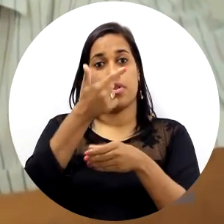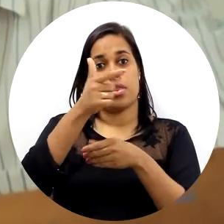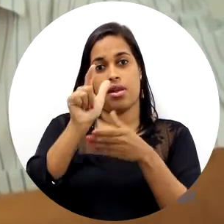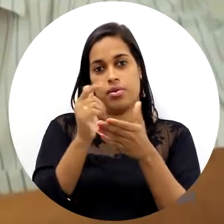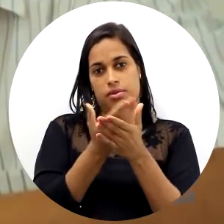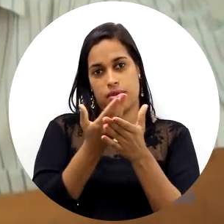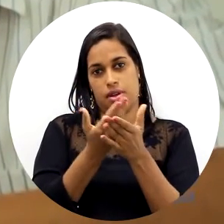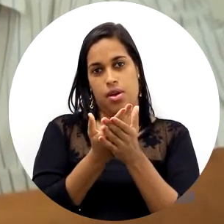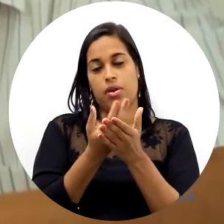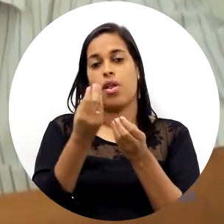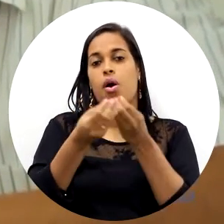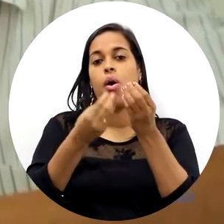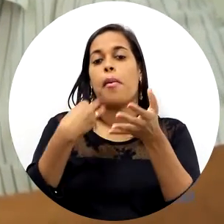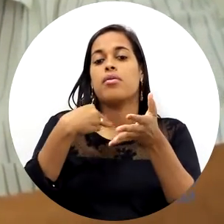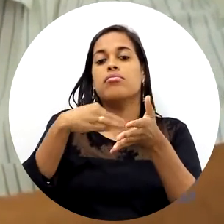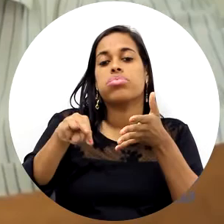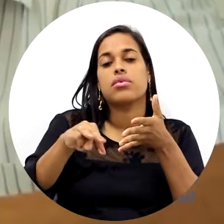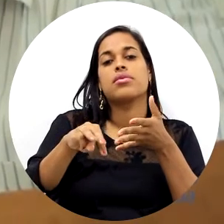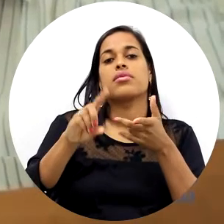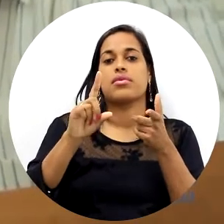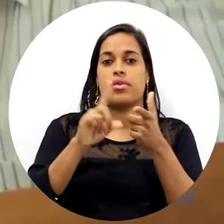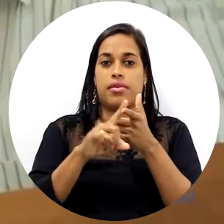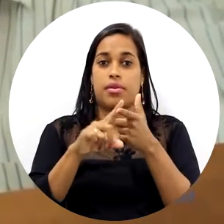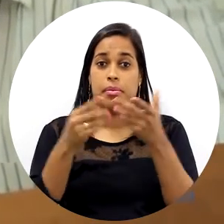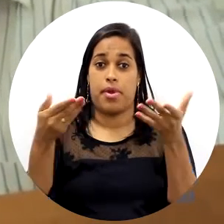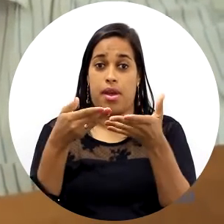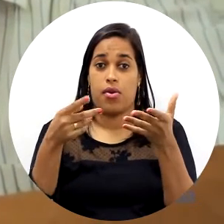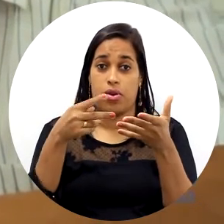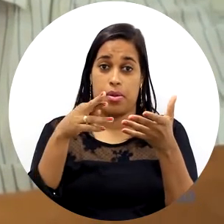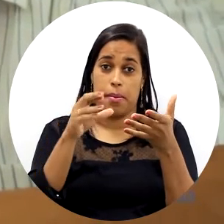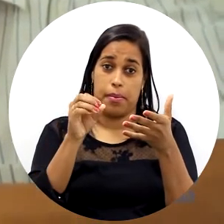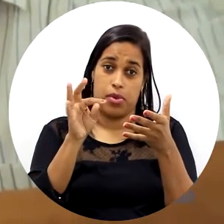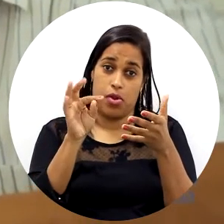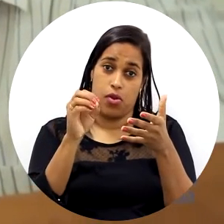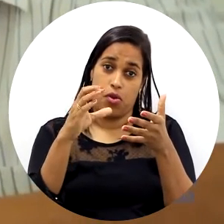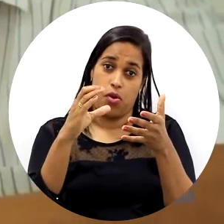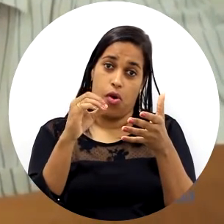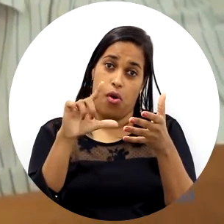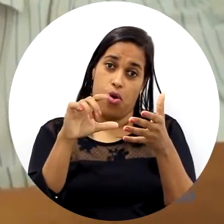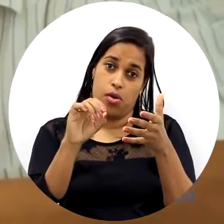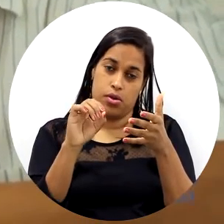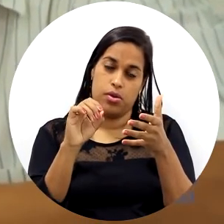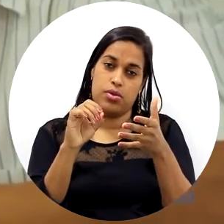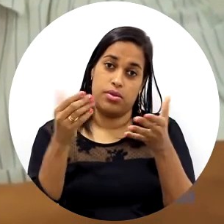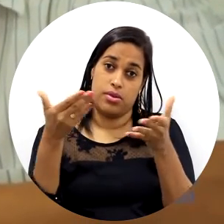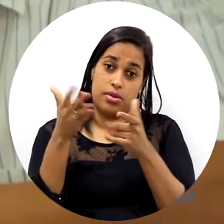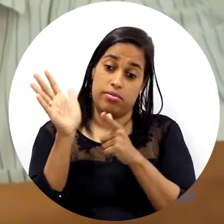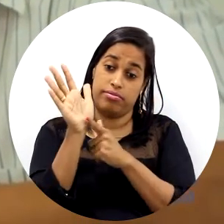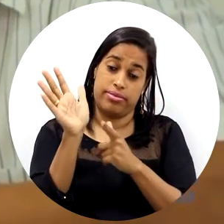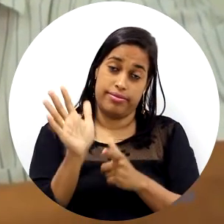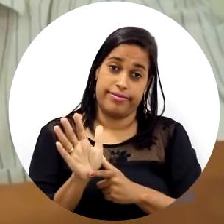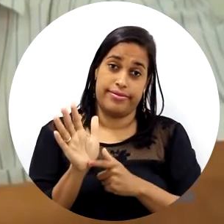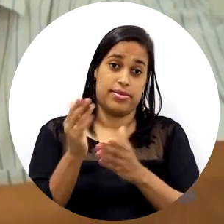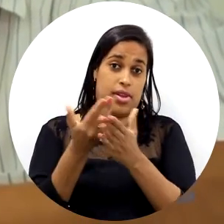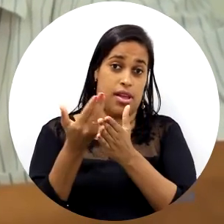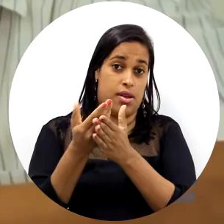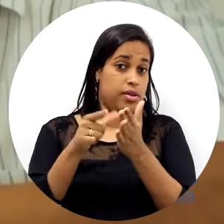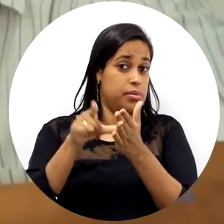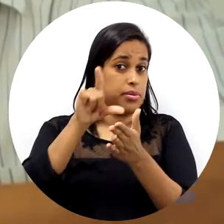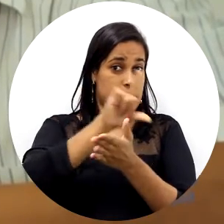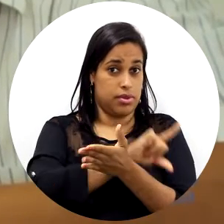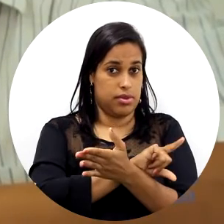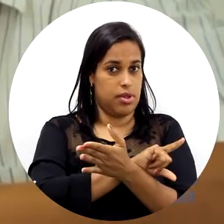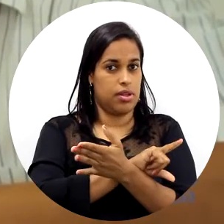na nossa próxima aula, e falamos sobre um pouco sobre protocolo. Então, retomando a figura da aula